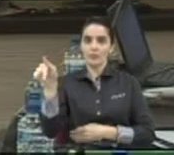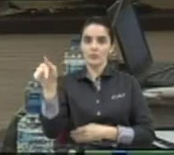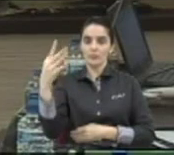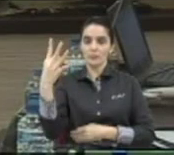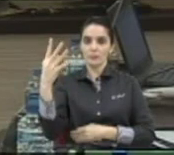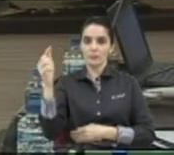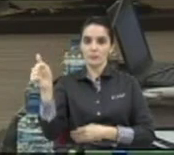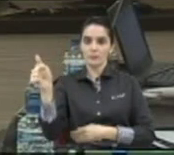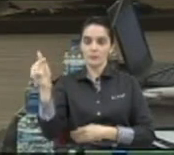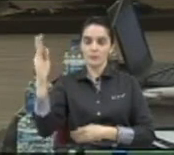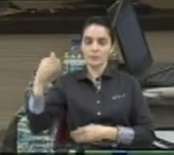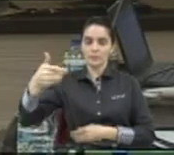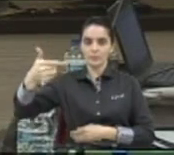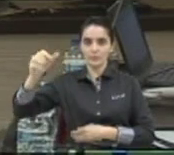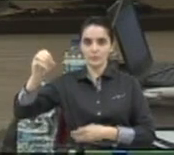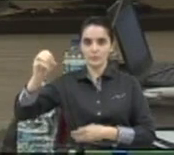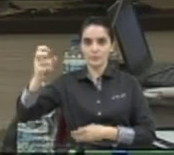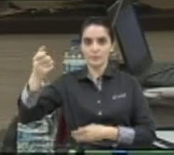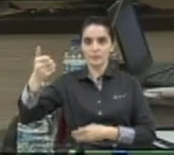4747/2015.